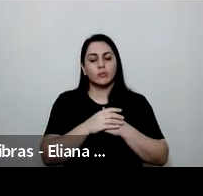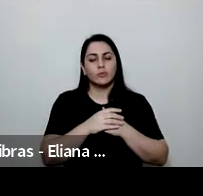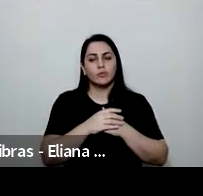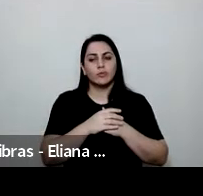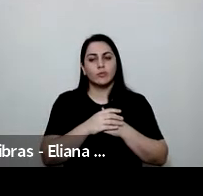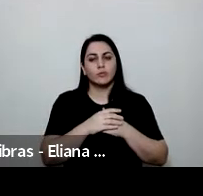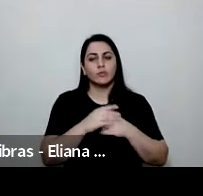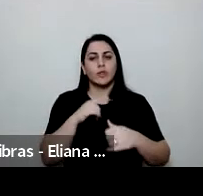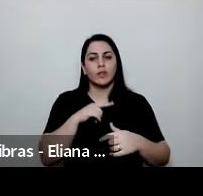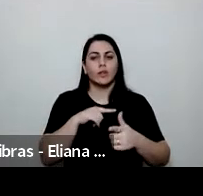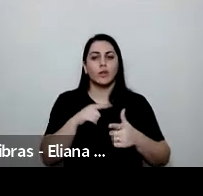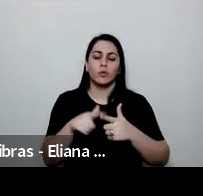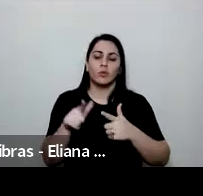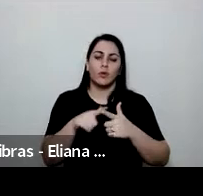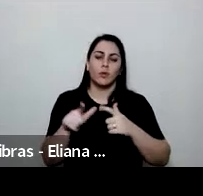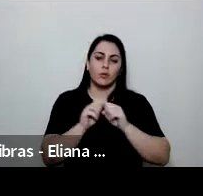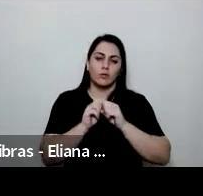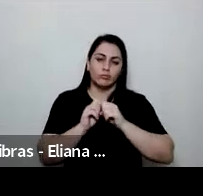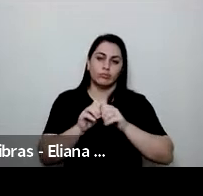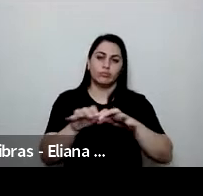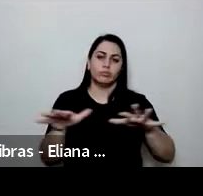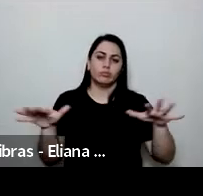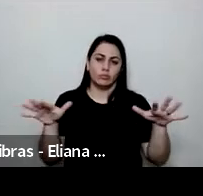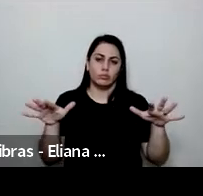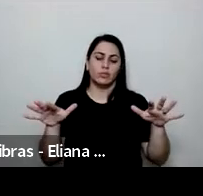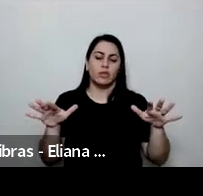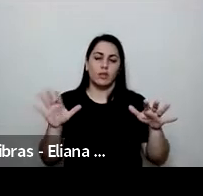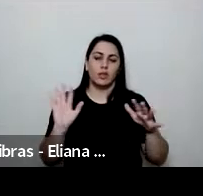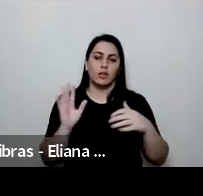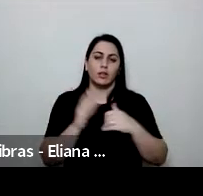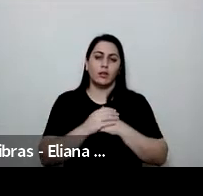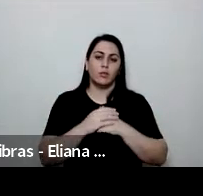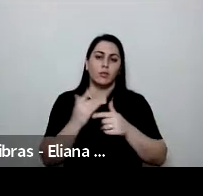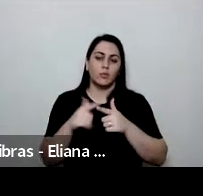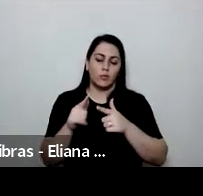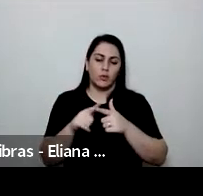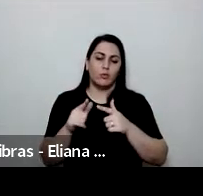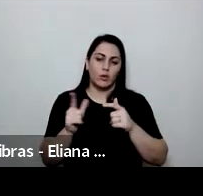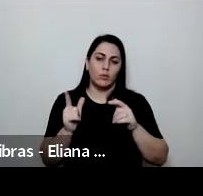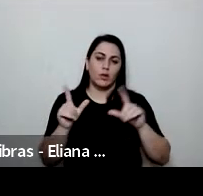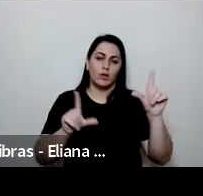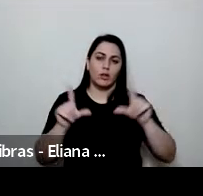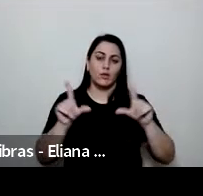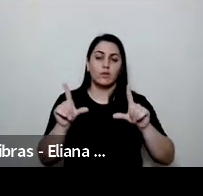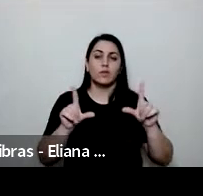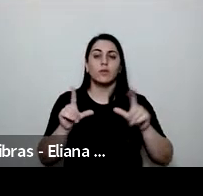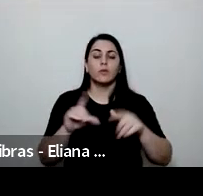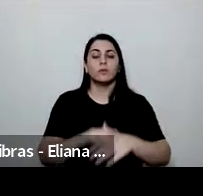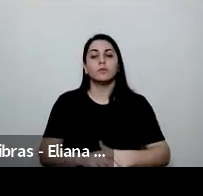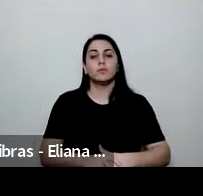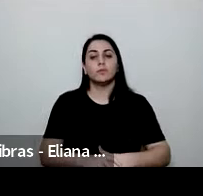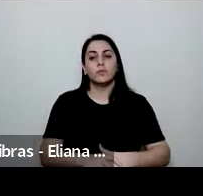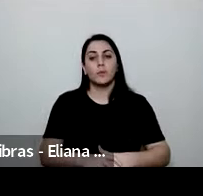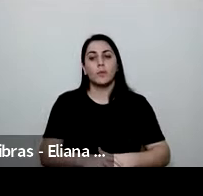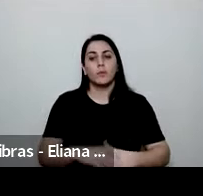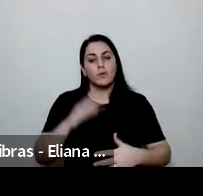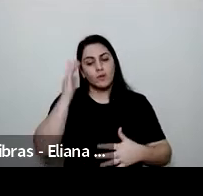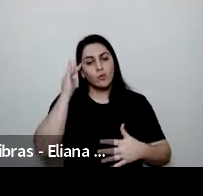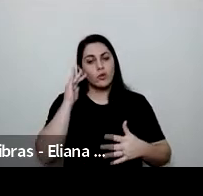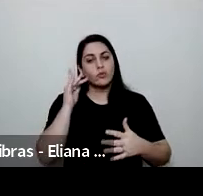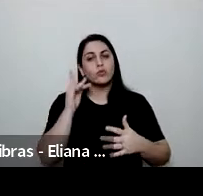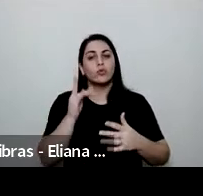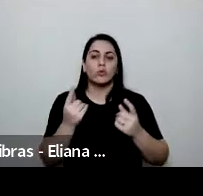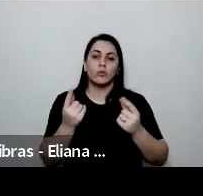questão do alcance da da propaganda via televisão mas é inscrito a esse ato eu achei que um valor